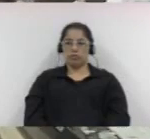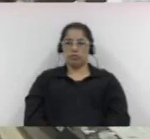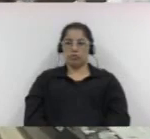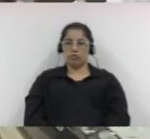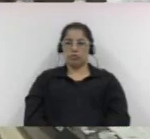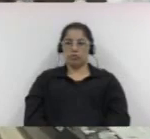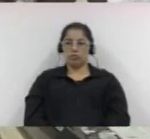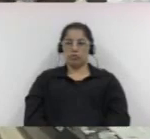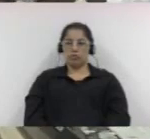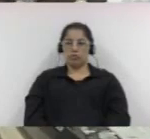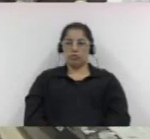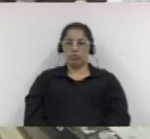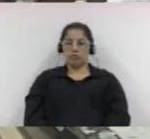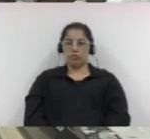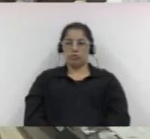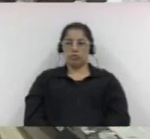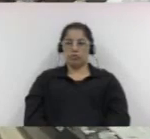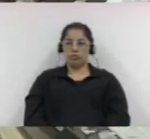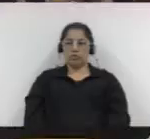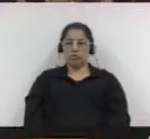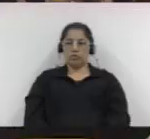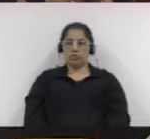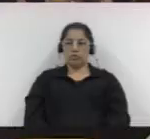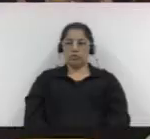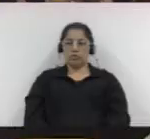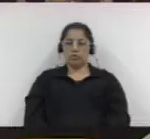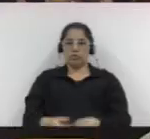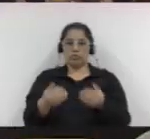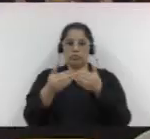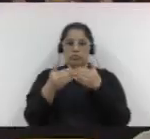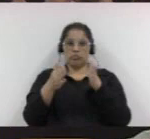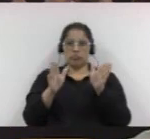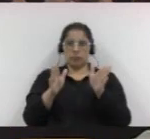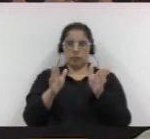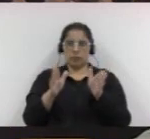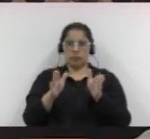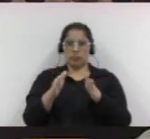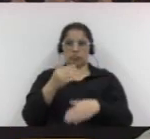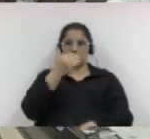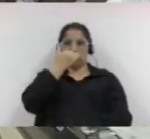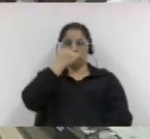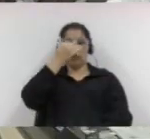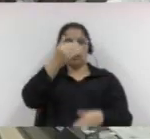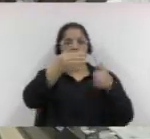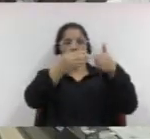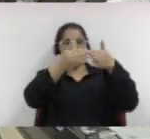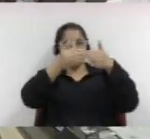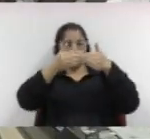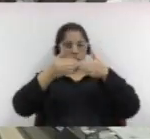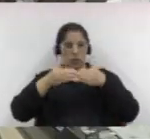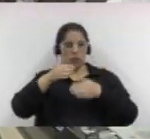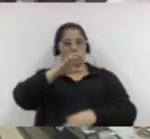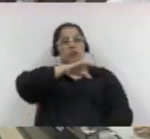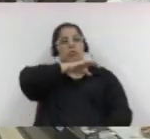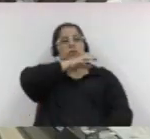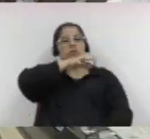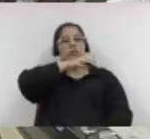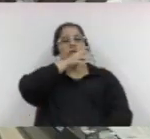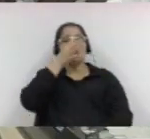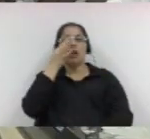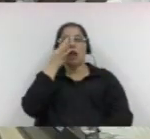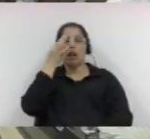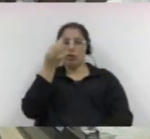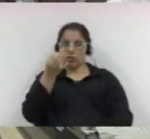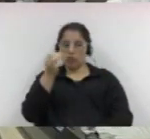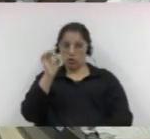Pede pela ordem. Que isso? Eu pedi. Os trabalhos estão reabertos. Eu peço que o vereador André Henrique se atenha à discussão do